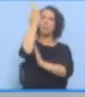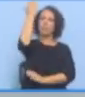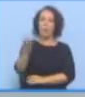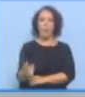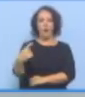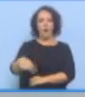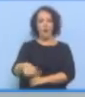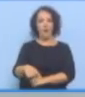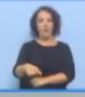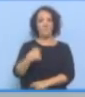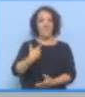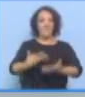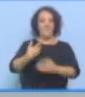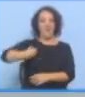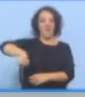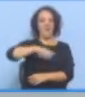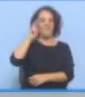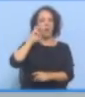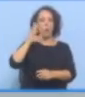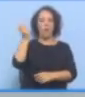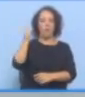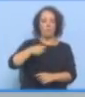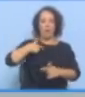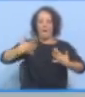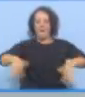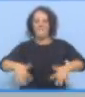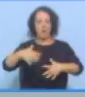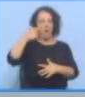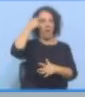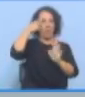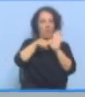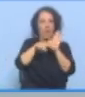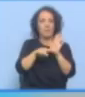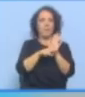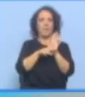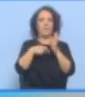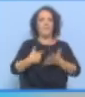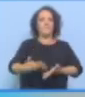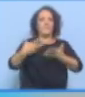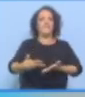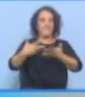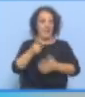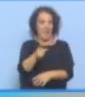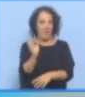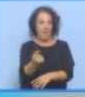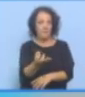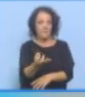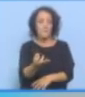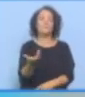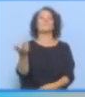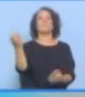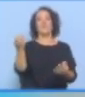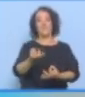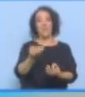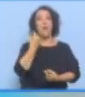muitos gostaríamos de ouvir. Né? Situações de aflição, situações, enfim, negativas. Exatamente. E felizmente podemos